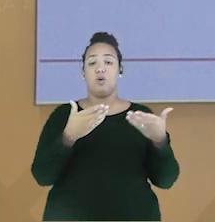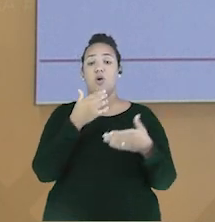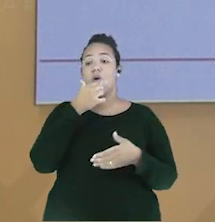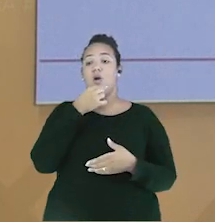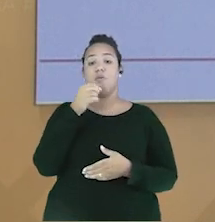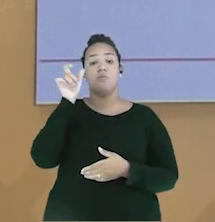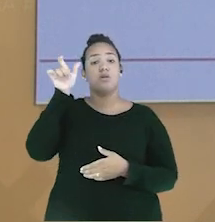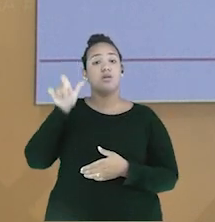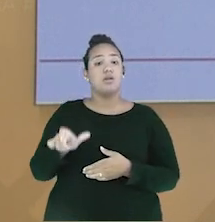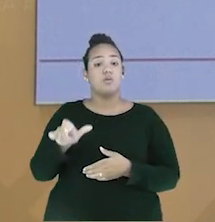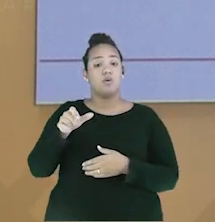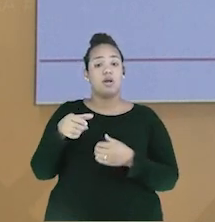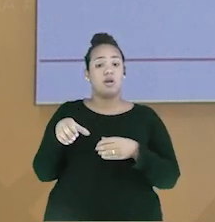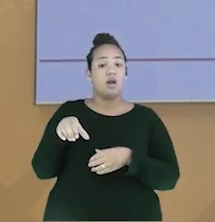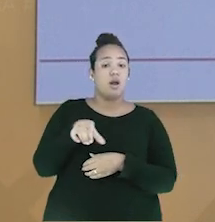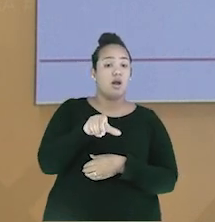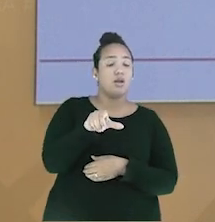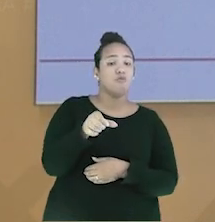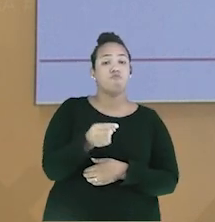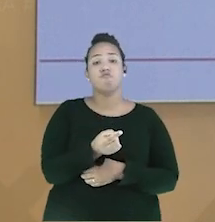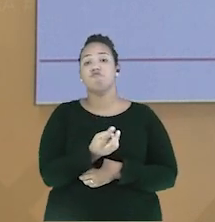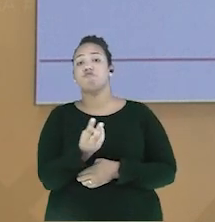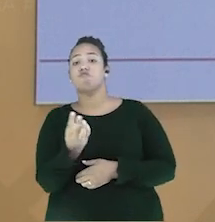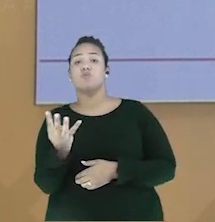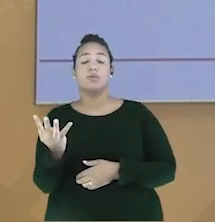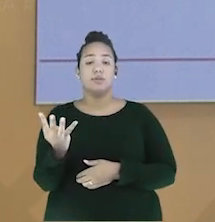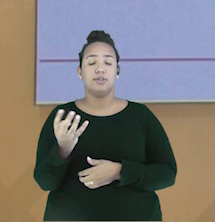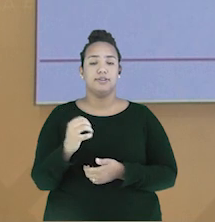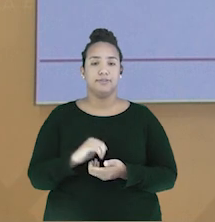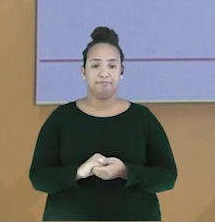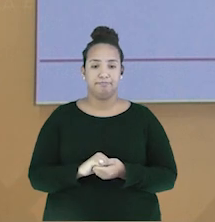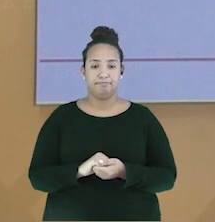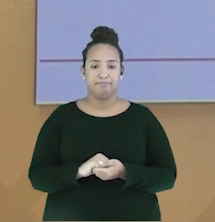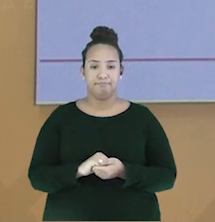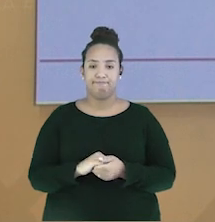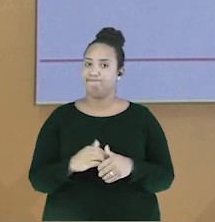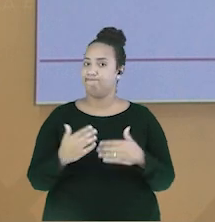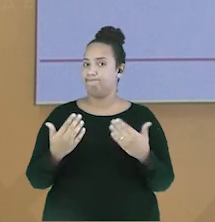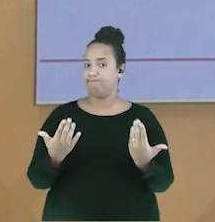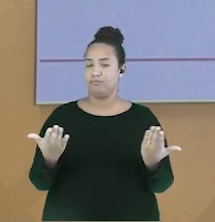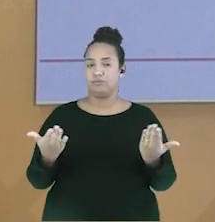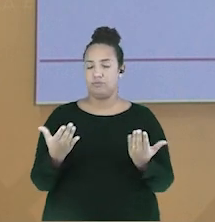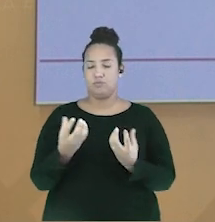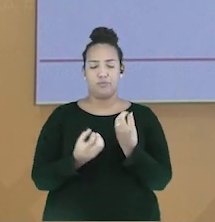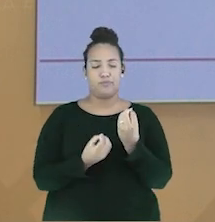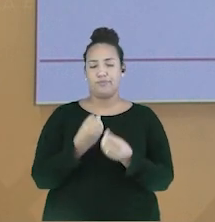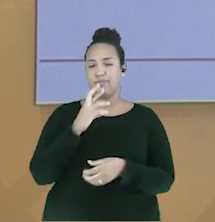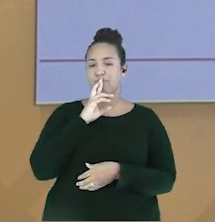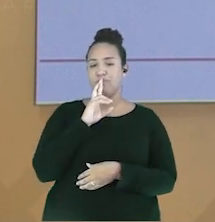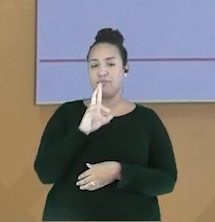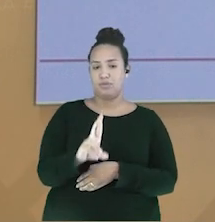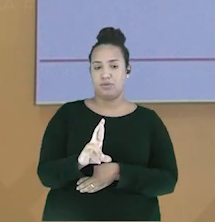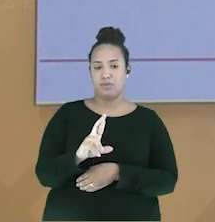terá em sua coleção? E como podemos responder a essa pergunta?